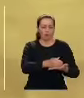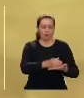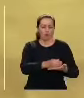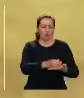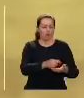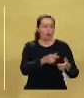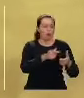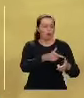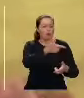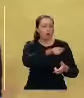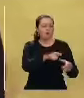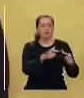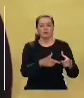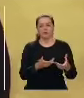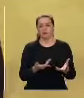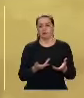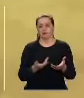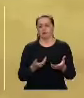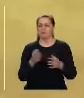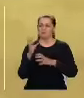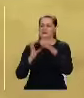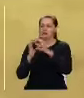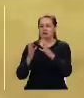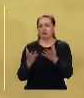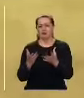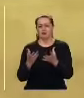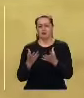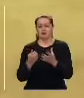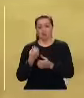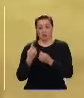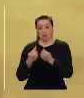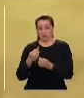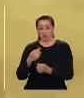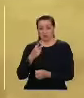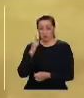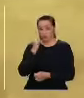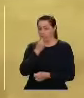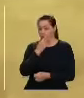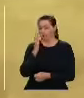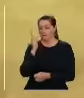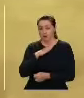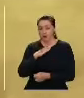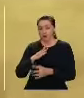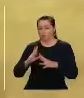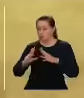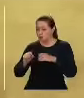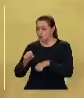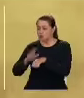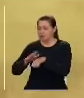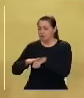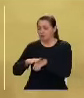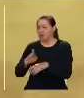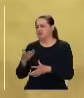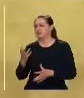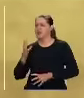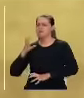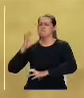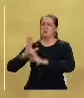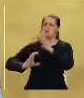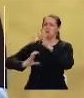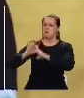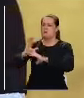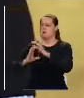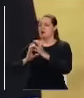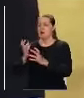olhos que tudo que a outra pessoa faz, a pessoa amada, tudo vai para a discussão e fica